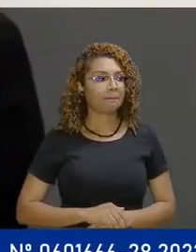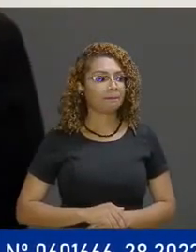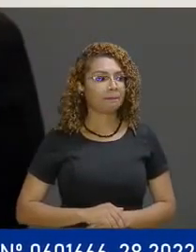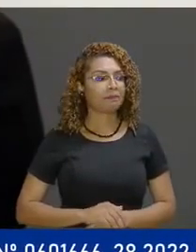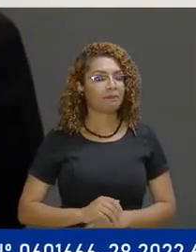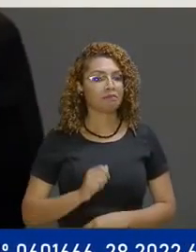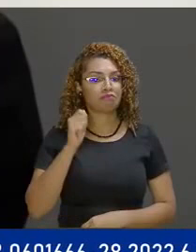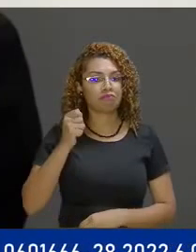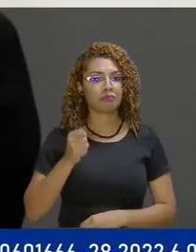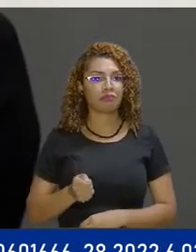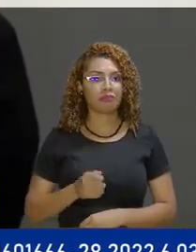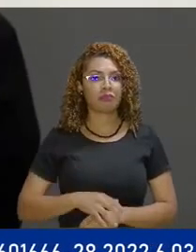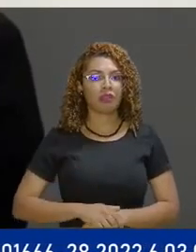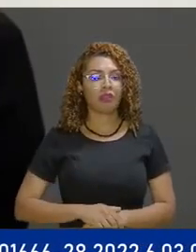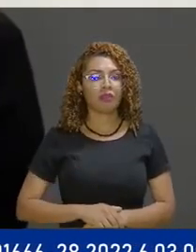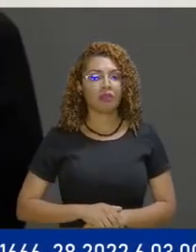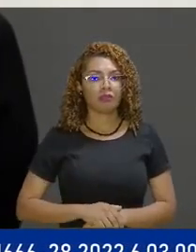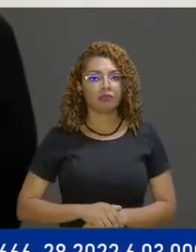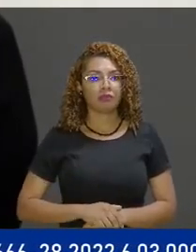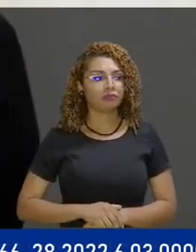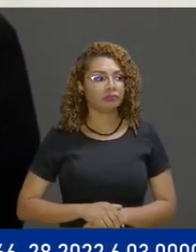Presidente, eu vou pedir vista dos autos.